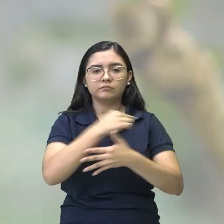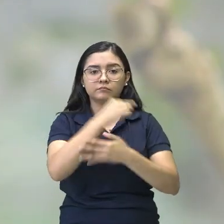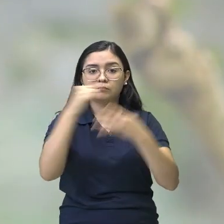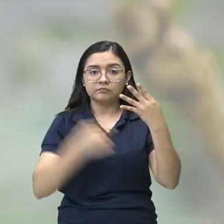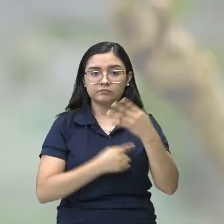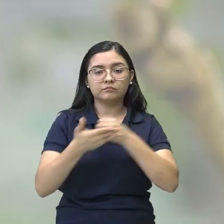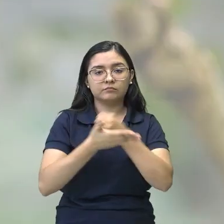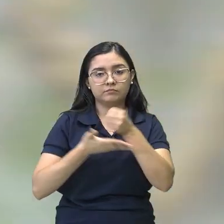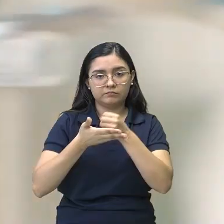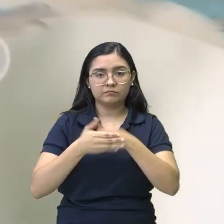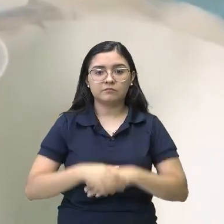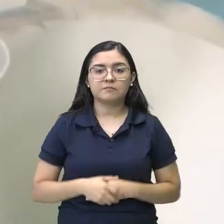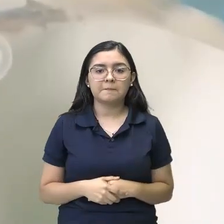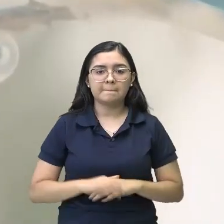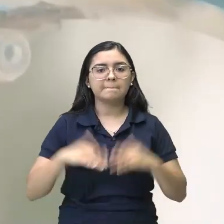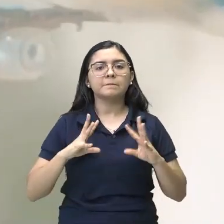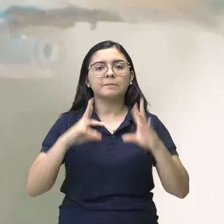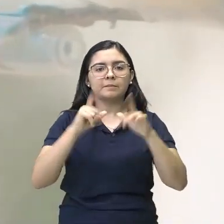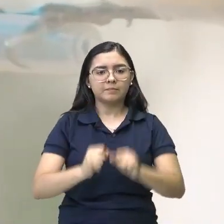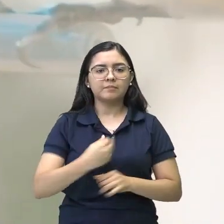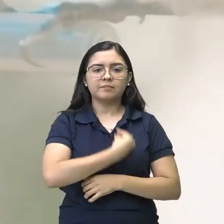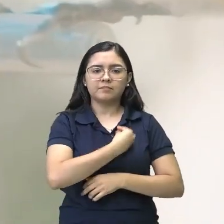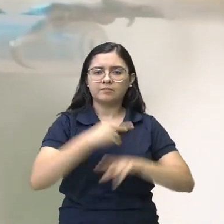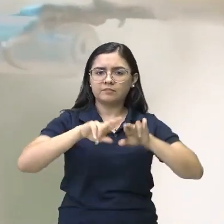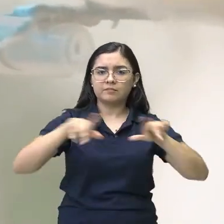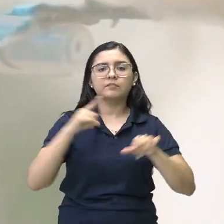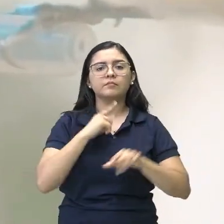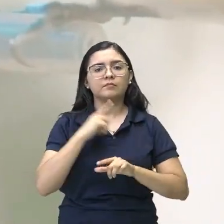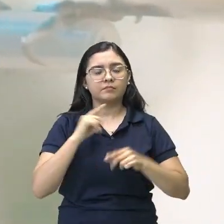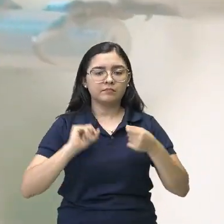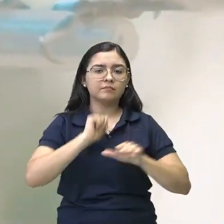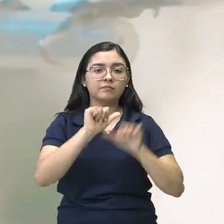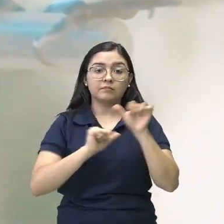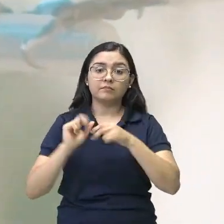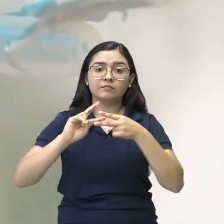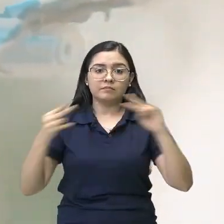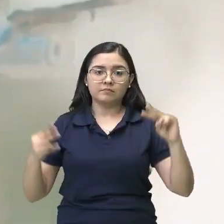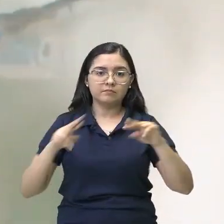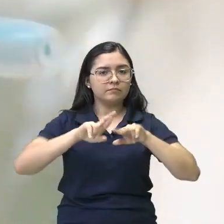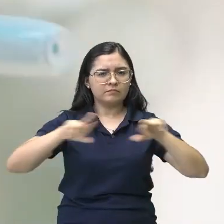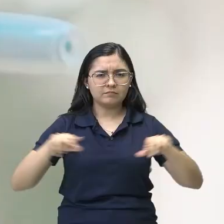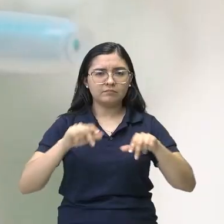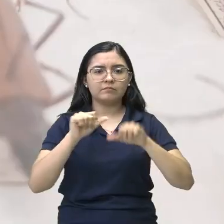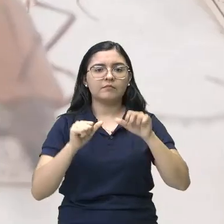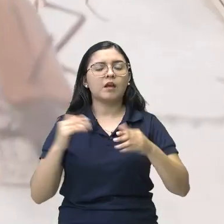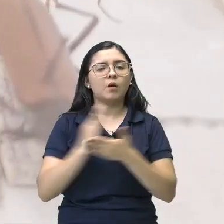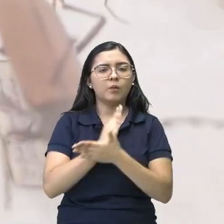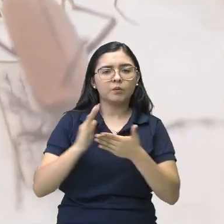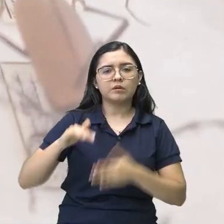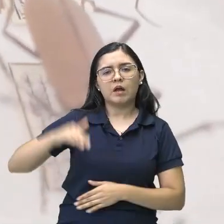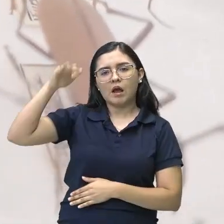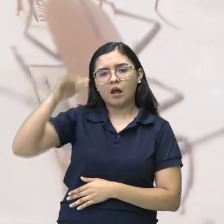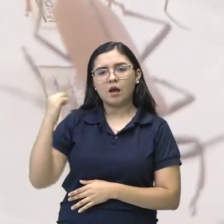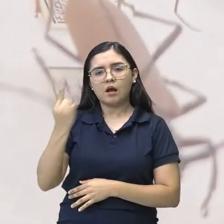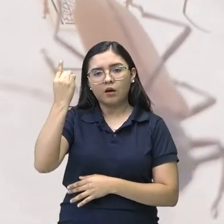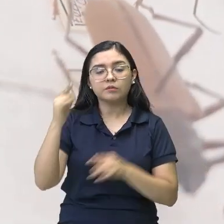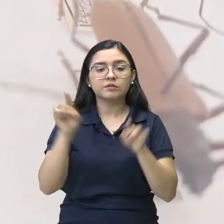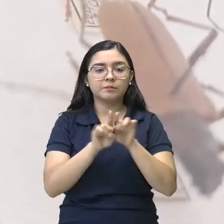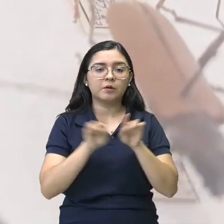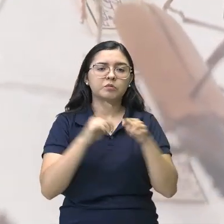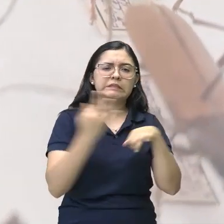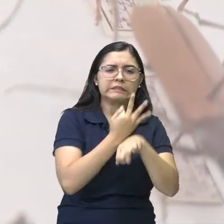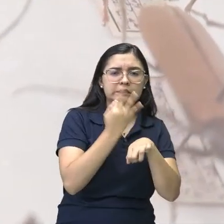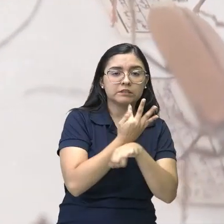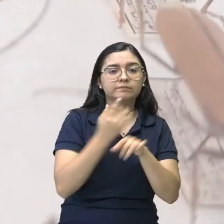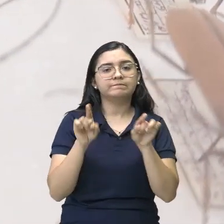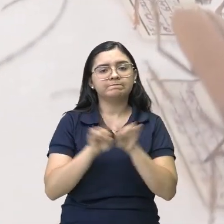princípios básicos. Todos os organismos têm variações genéticas. Alguns são mais altos, outros mais resistentes, e